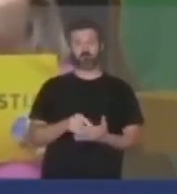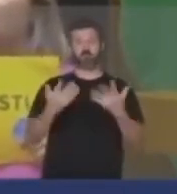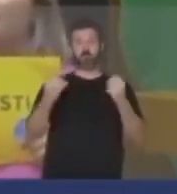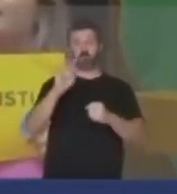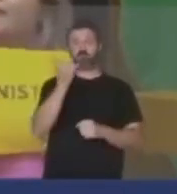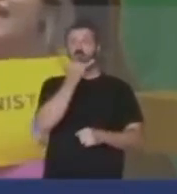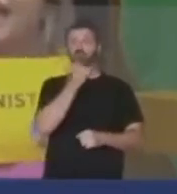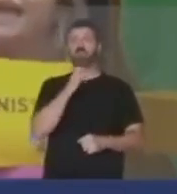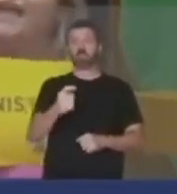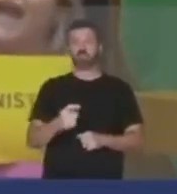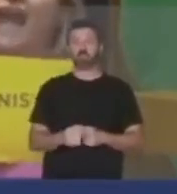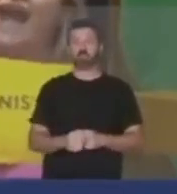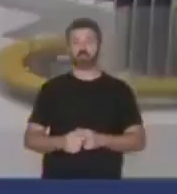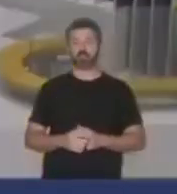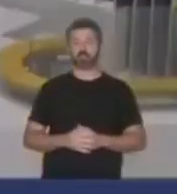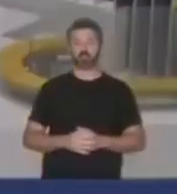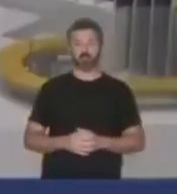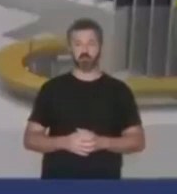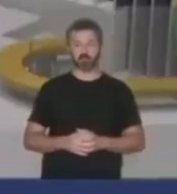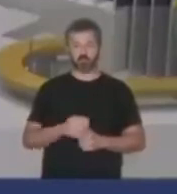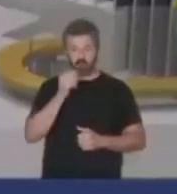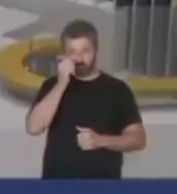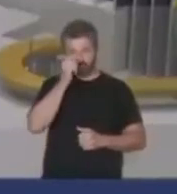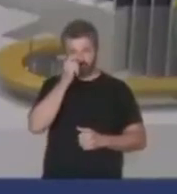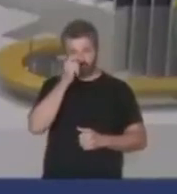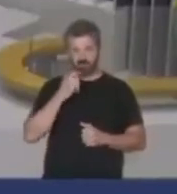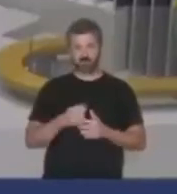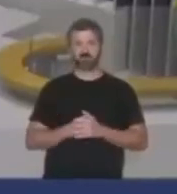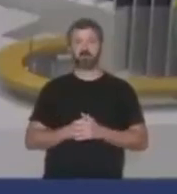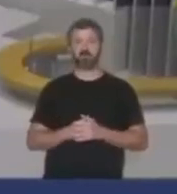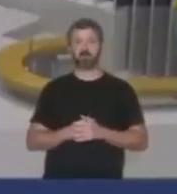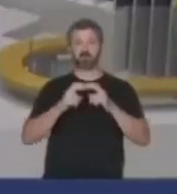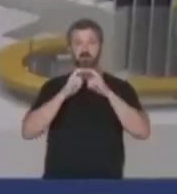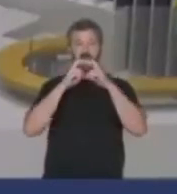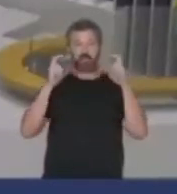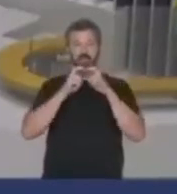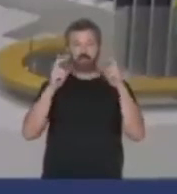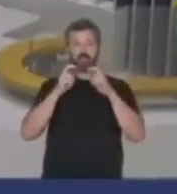haja anistia aos golpistas. Eu queria...